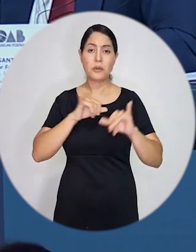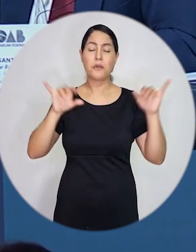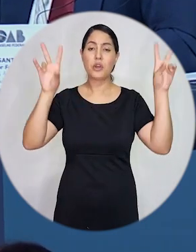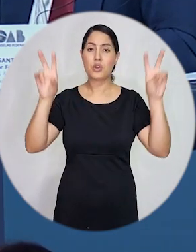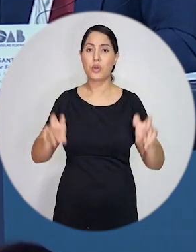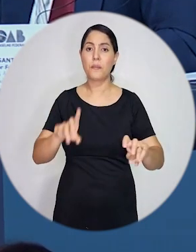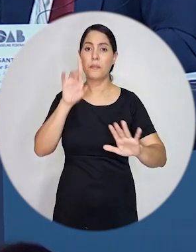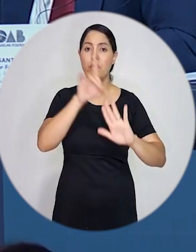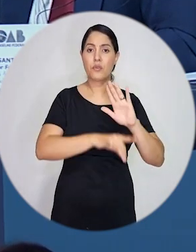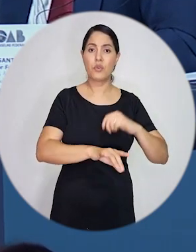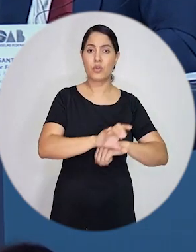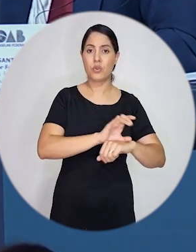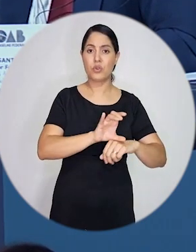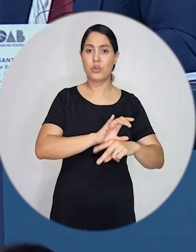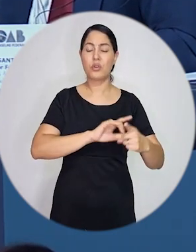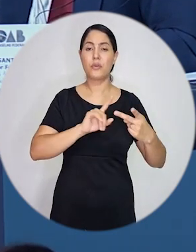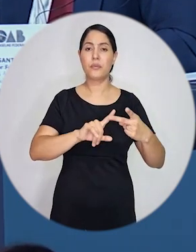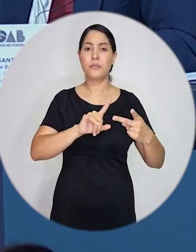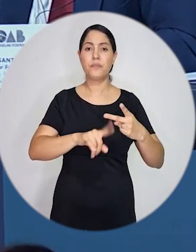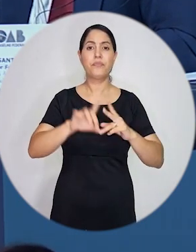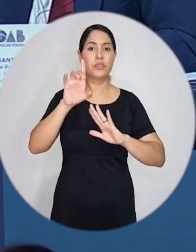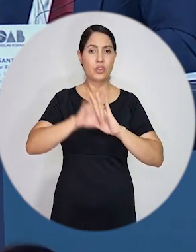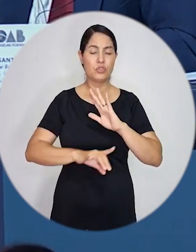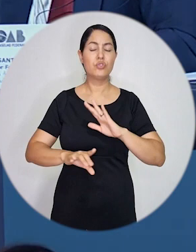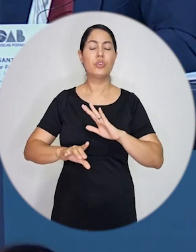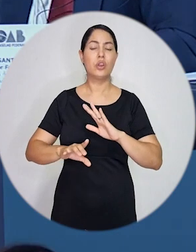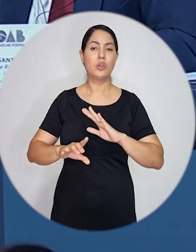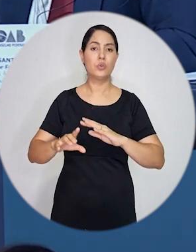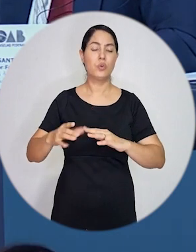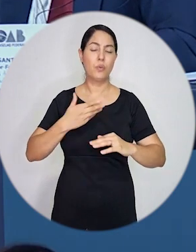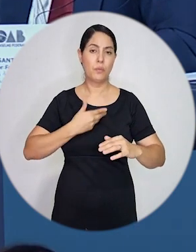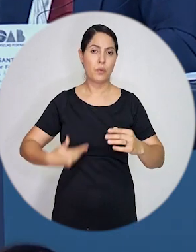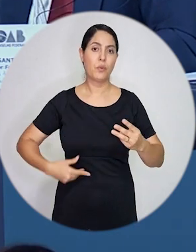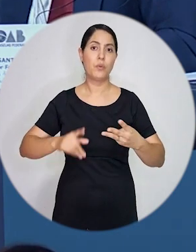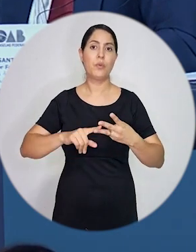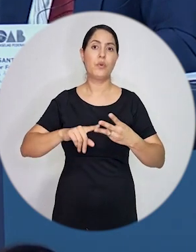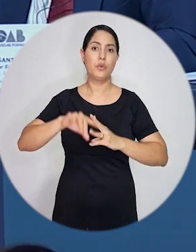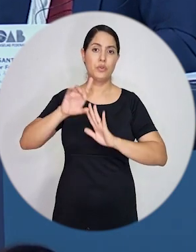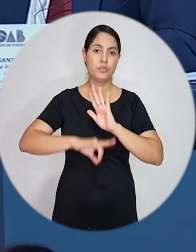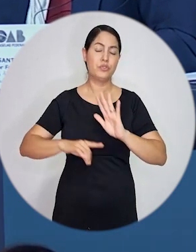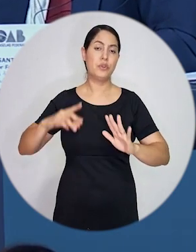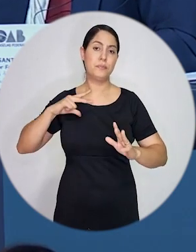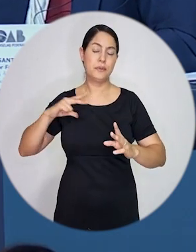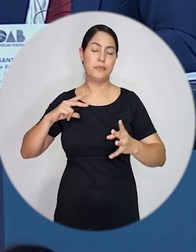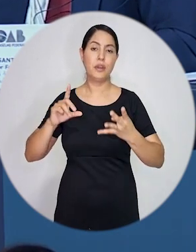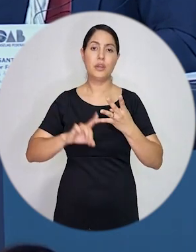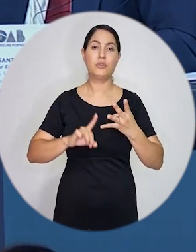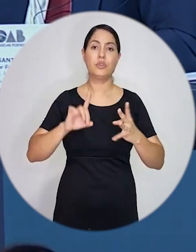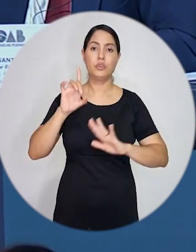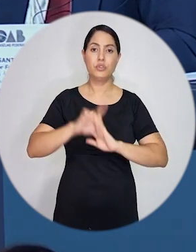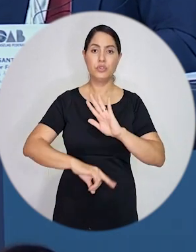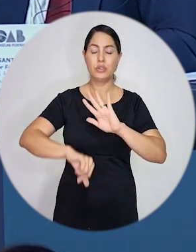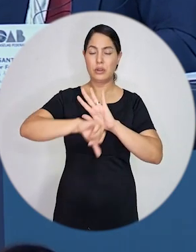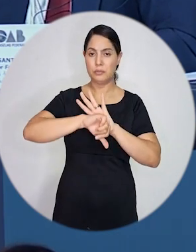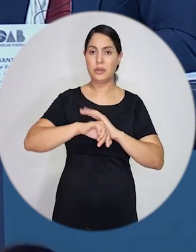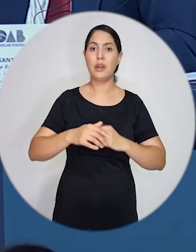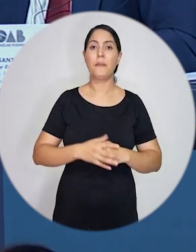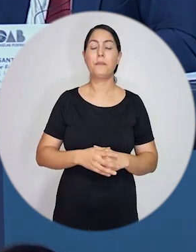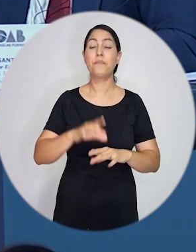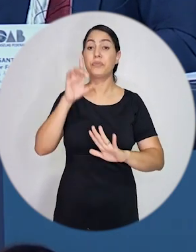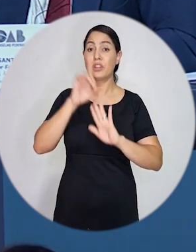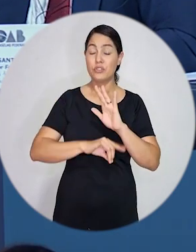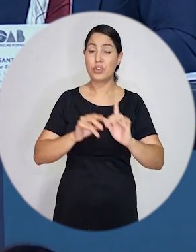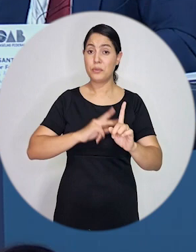falando em direito constitucional, em direito internacional, público e privado. A gente fala sobre direito civil,